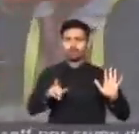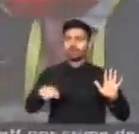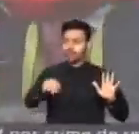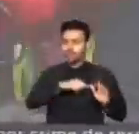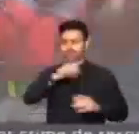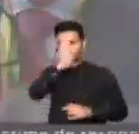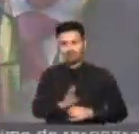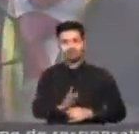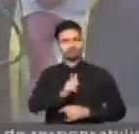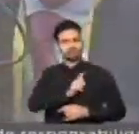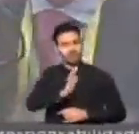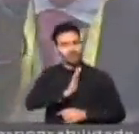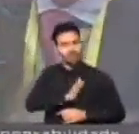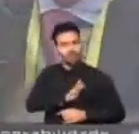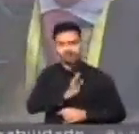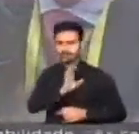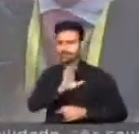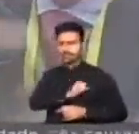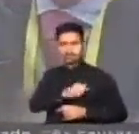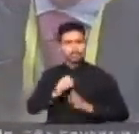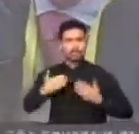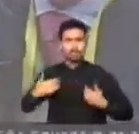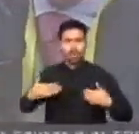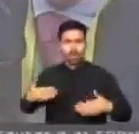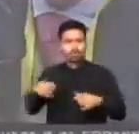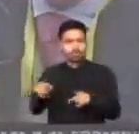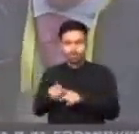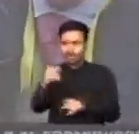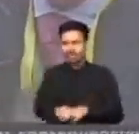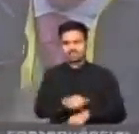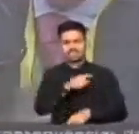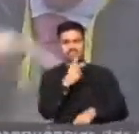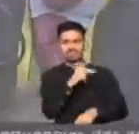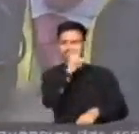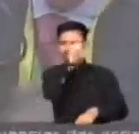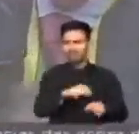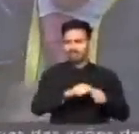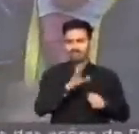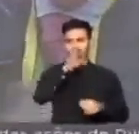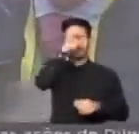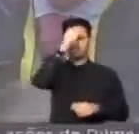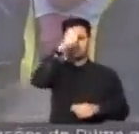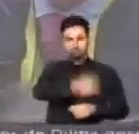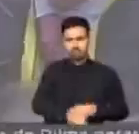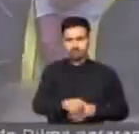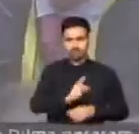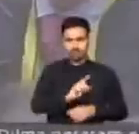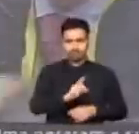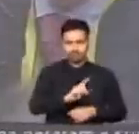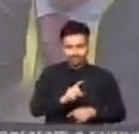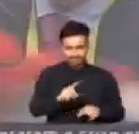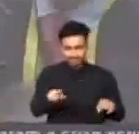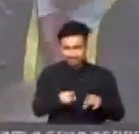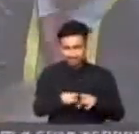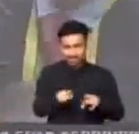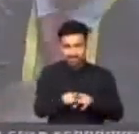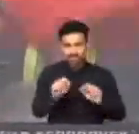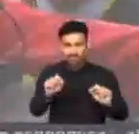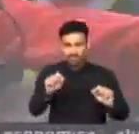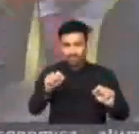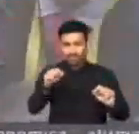o Brasil não engolirá sua tirania e nem o cretinismo parlamentar.